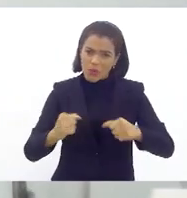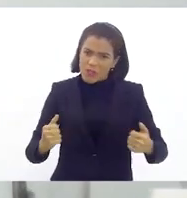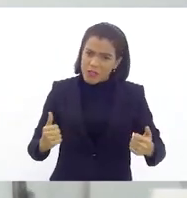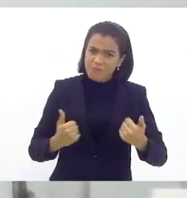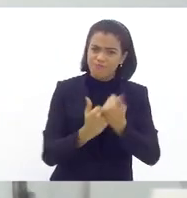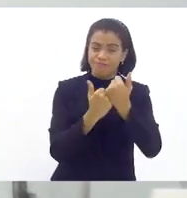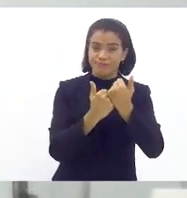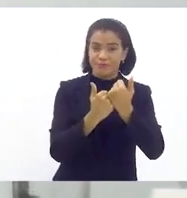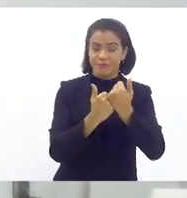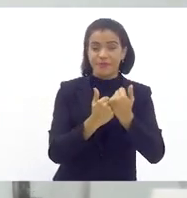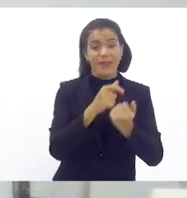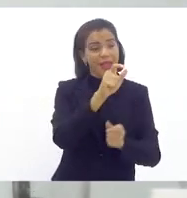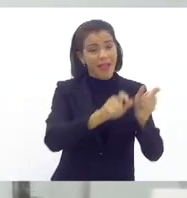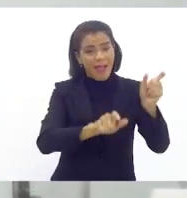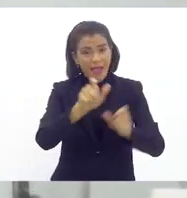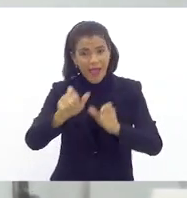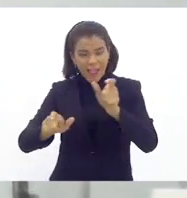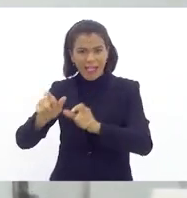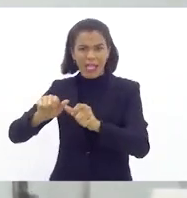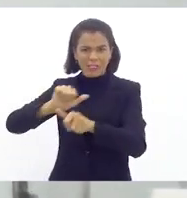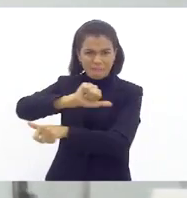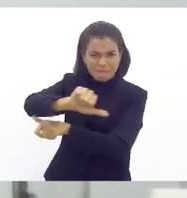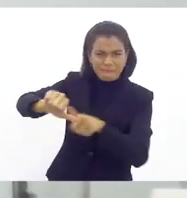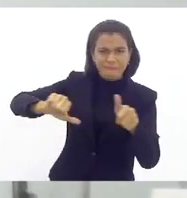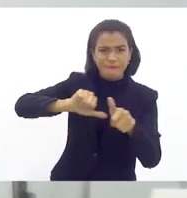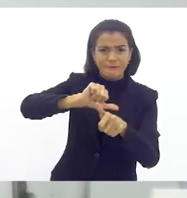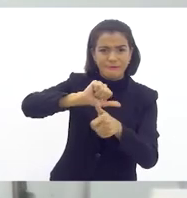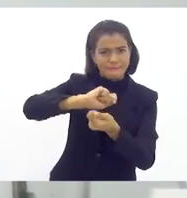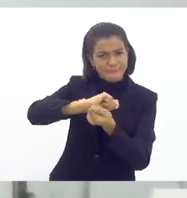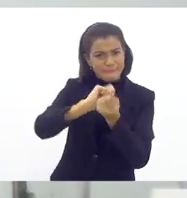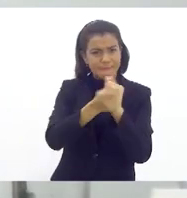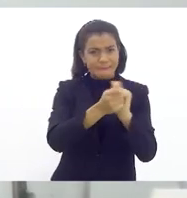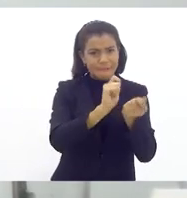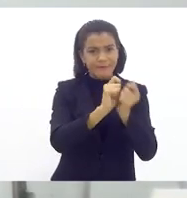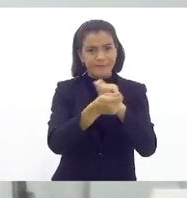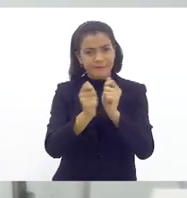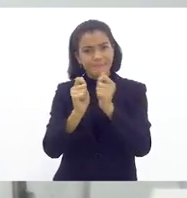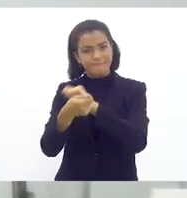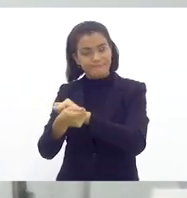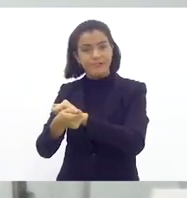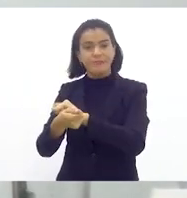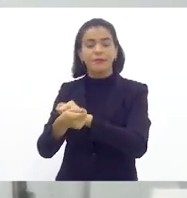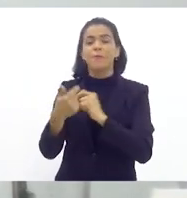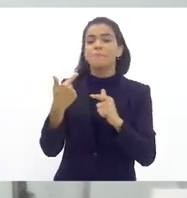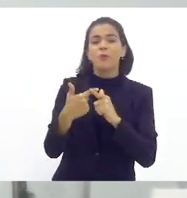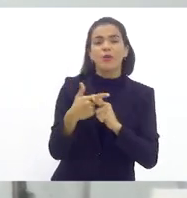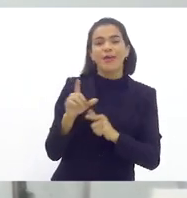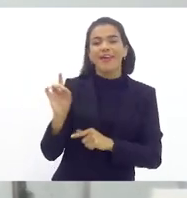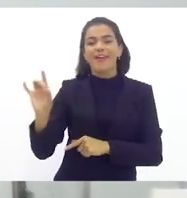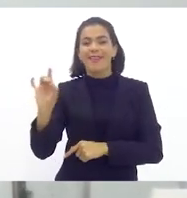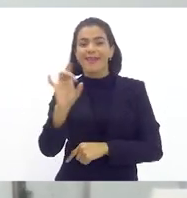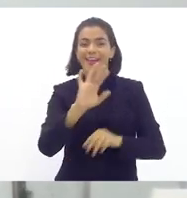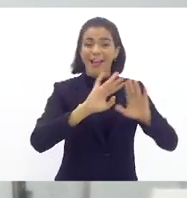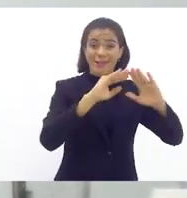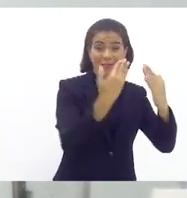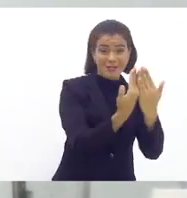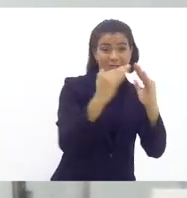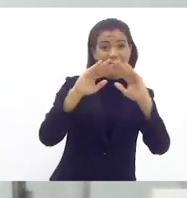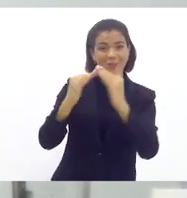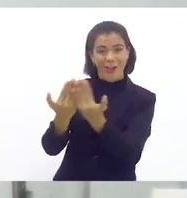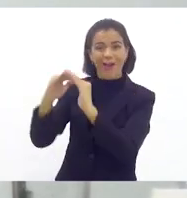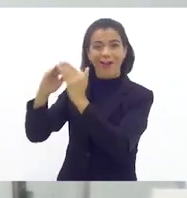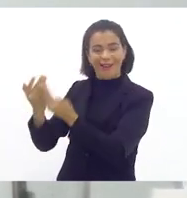Há aqueles que têm transformado. Eu digo isso porque, em cada escola, existem esses